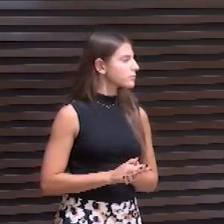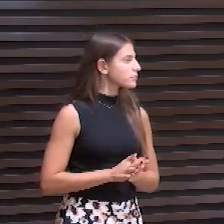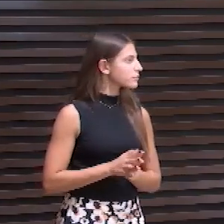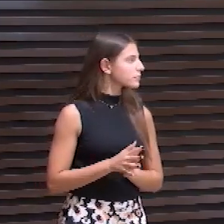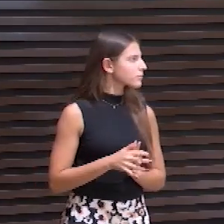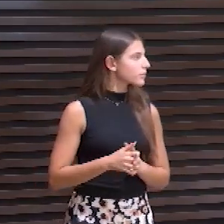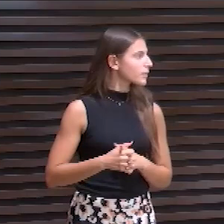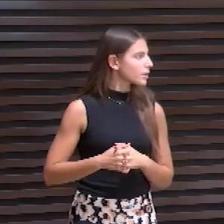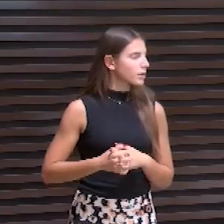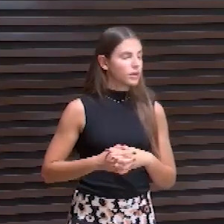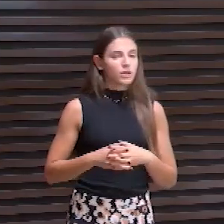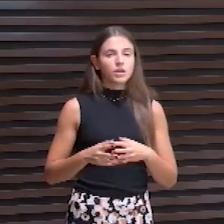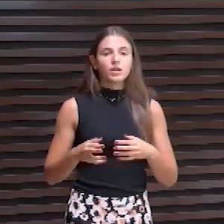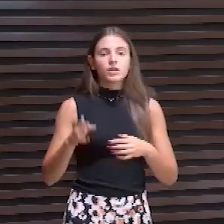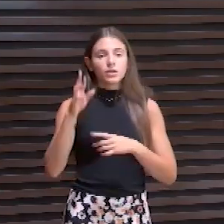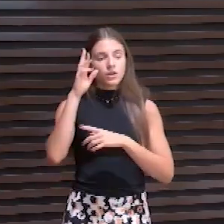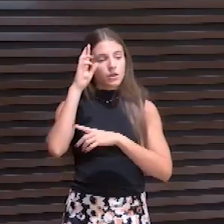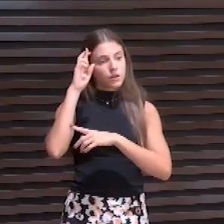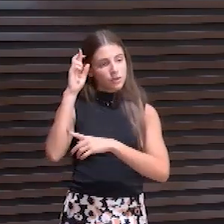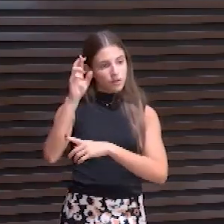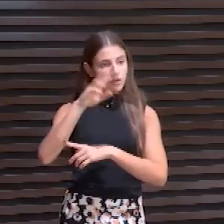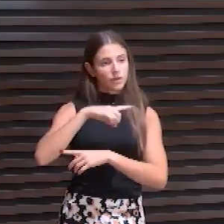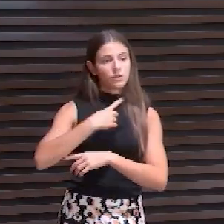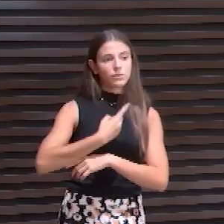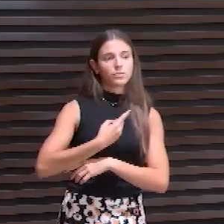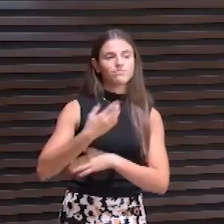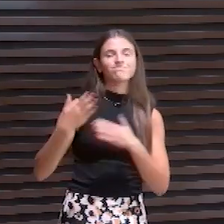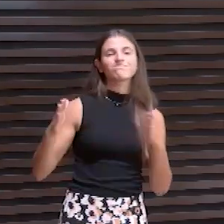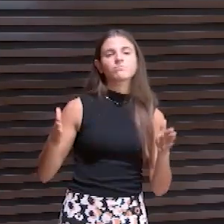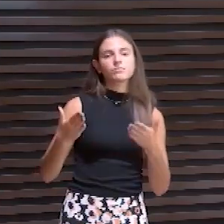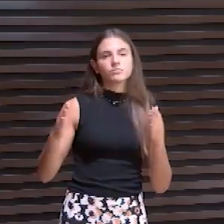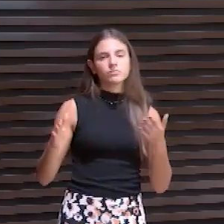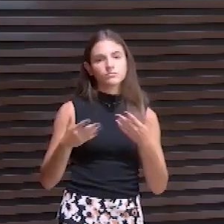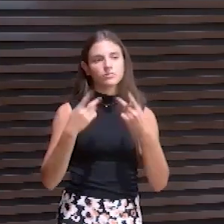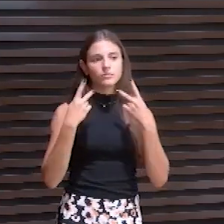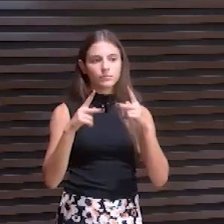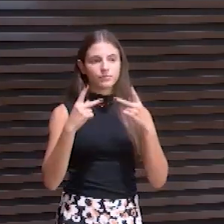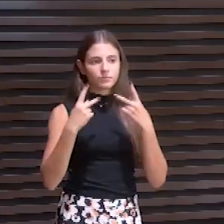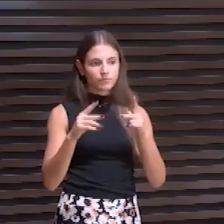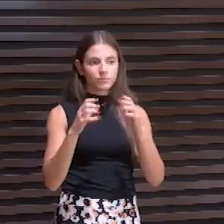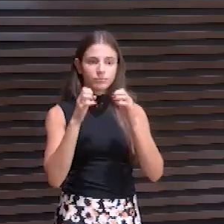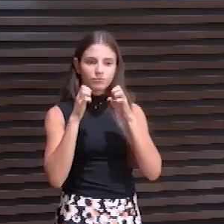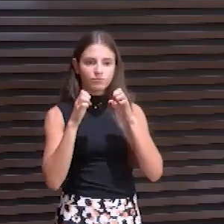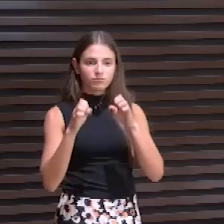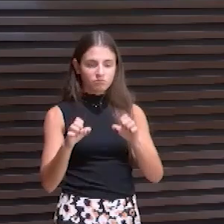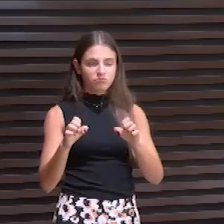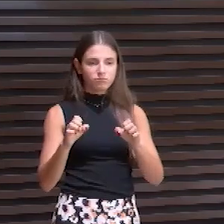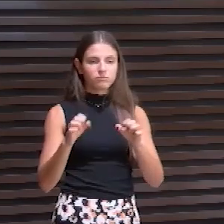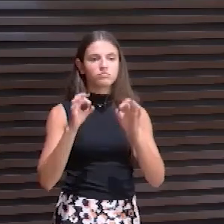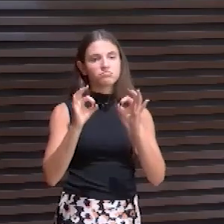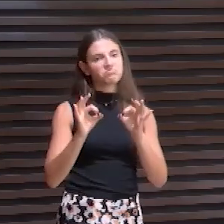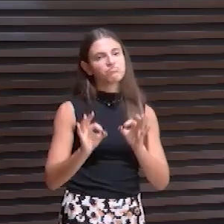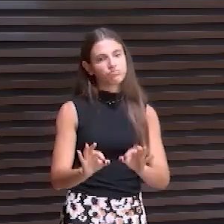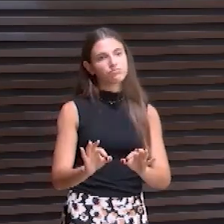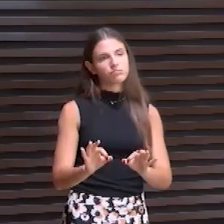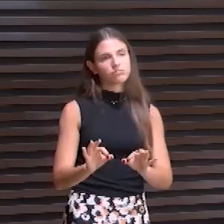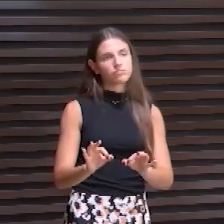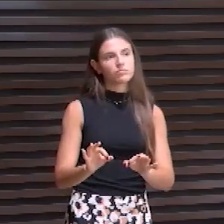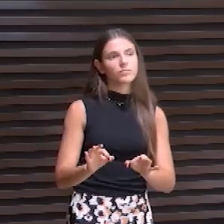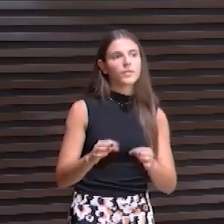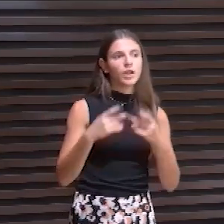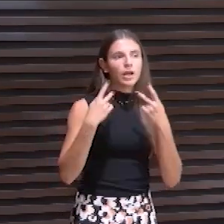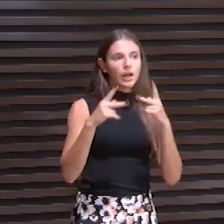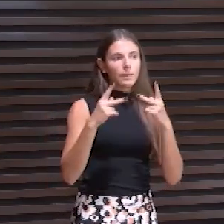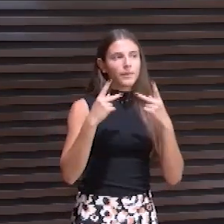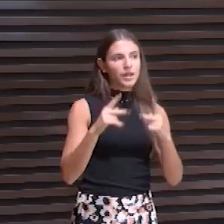Então que o Senhor nos encoraje, meus irmãos, a pregar o evangelho sem omissão. Pregar o evangelho sem diluir